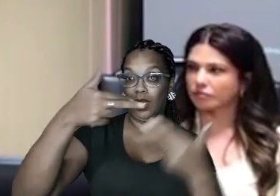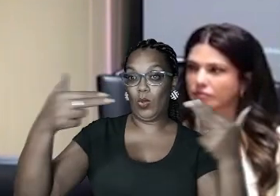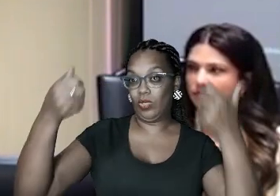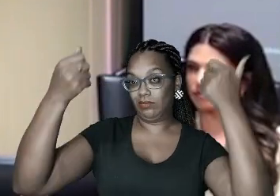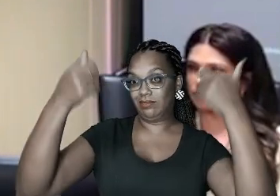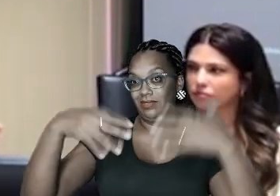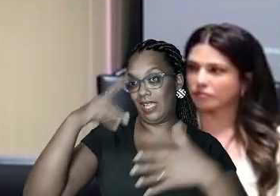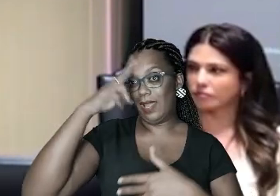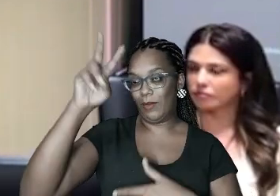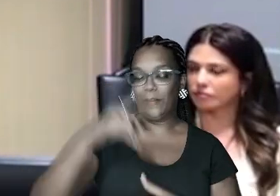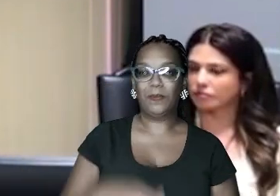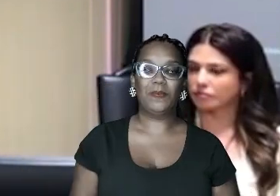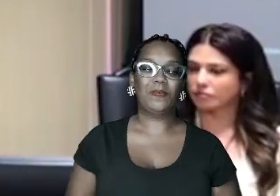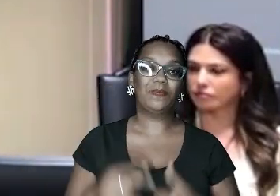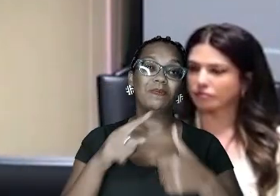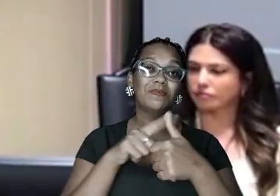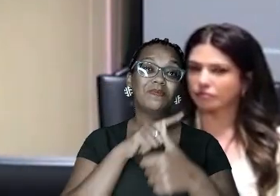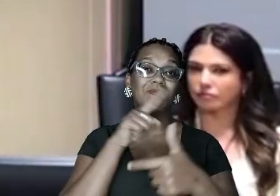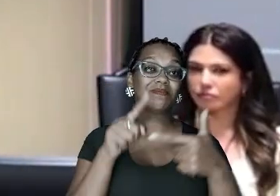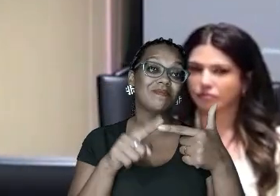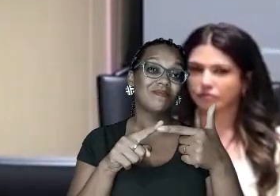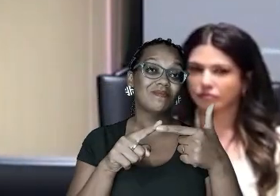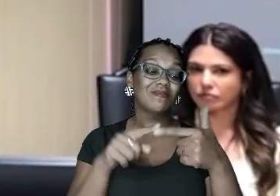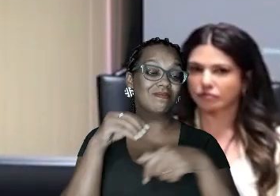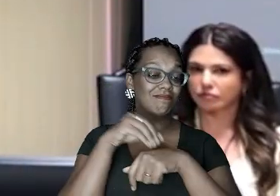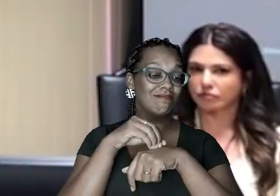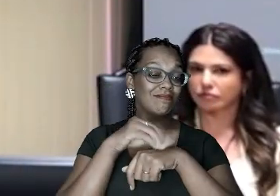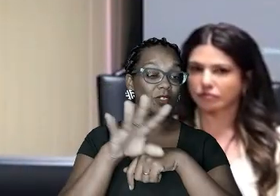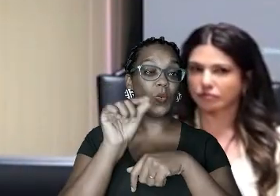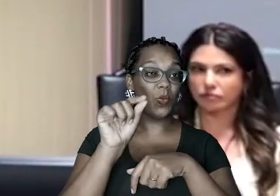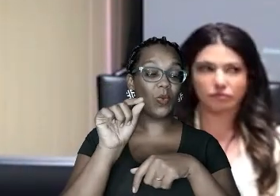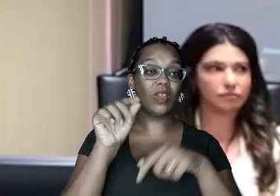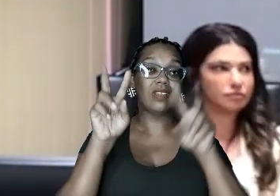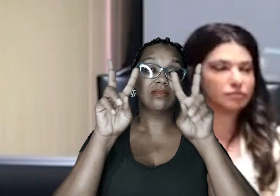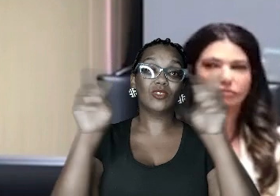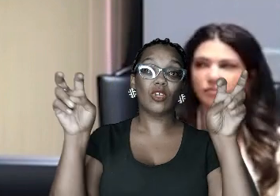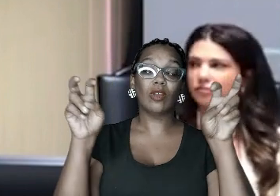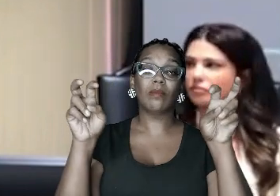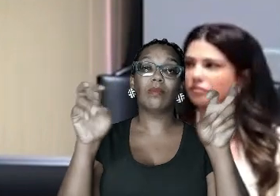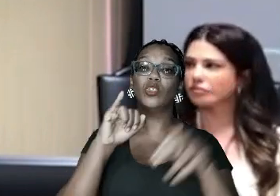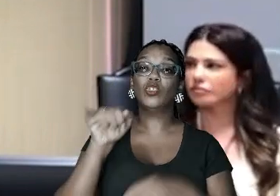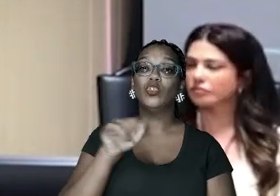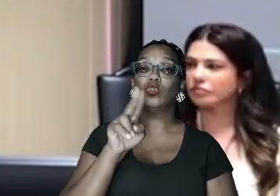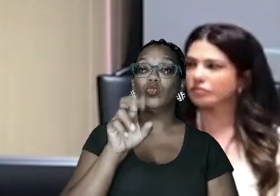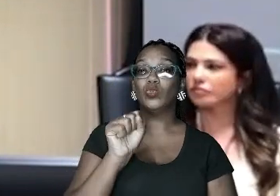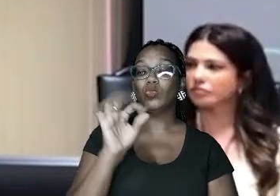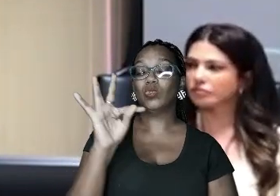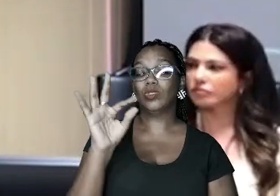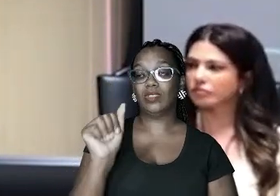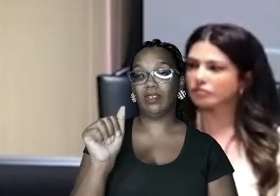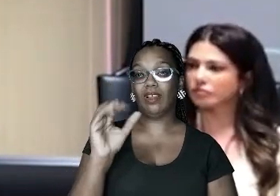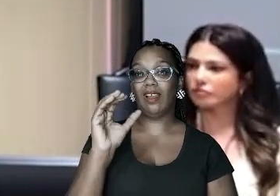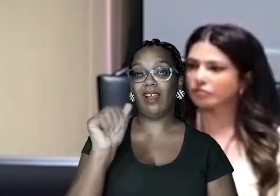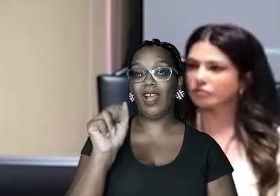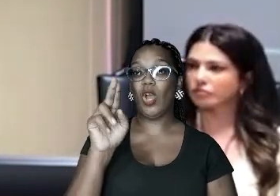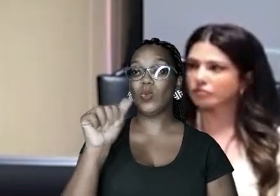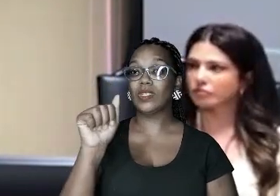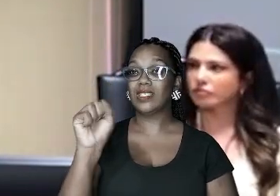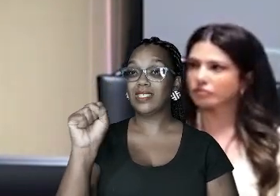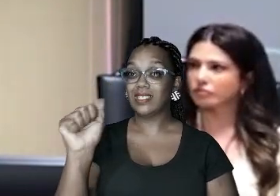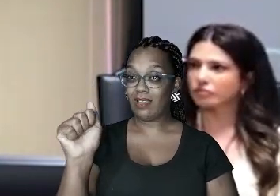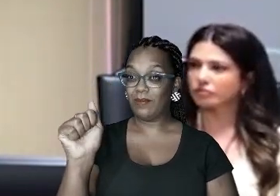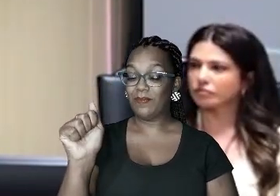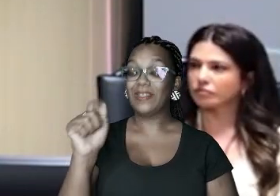Então essa é uma primeira coisa que eu queria só rememorar segundo ponto que eu queria trazer é o ponto relativo a justa causa